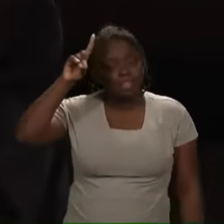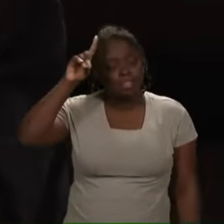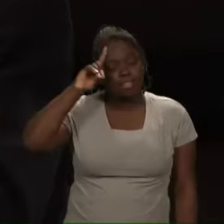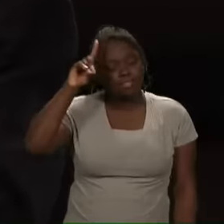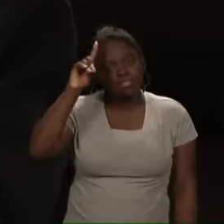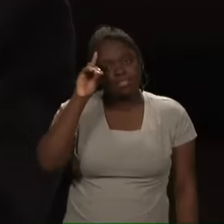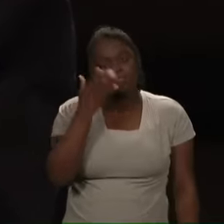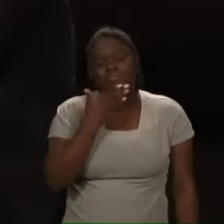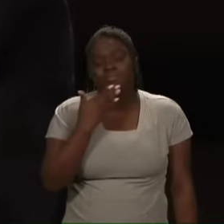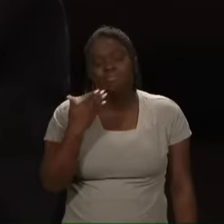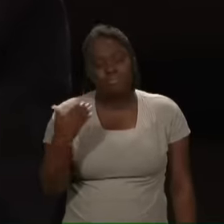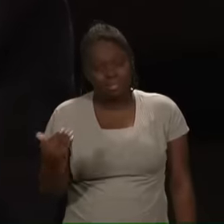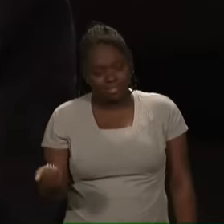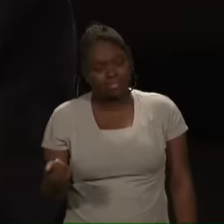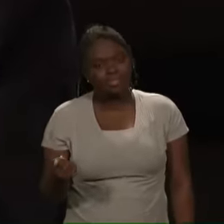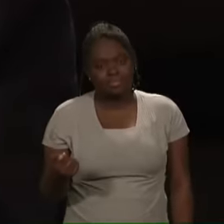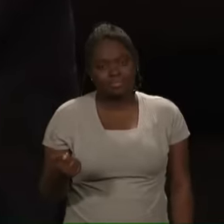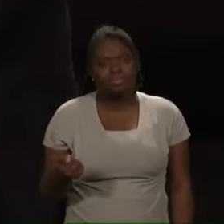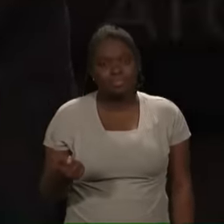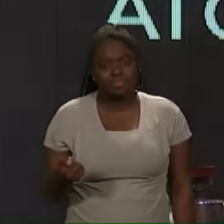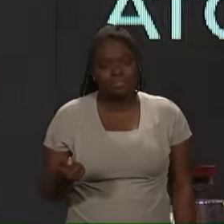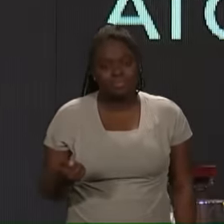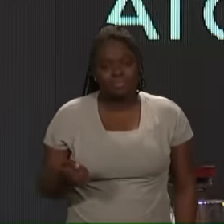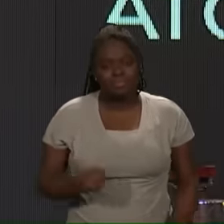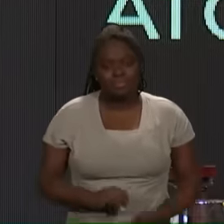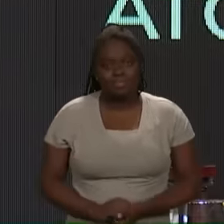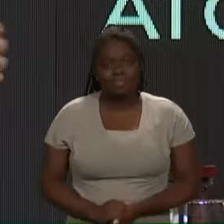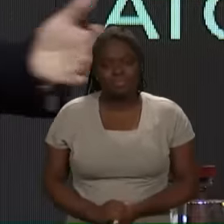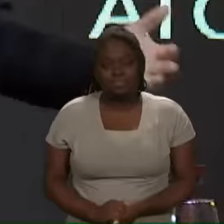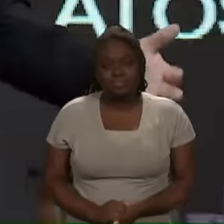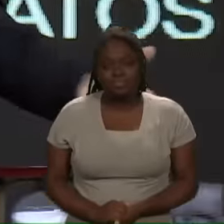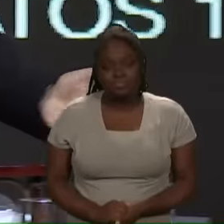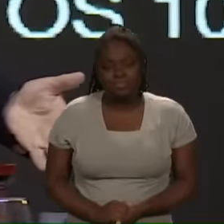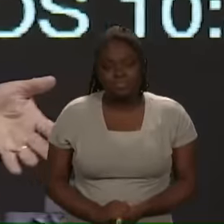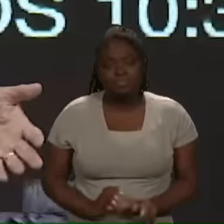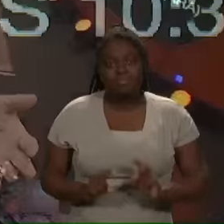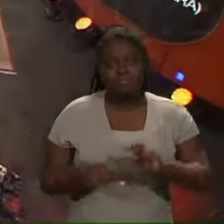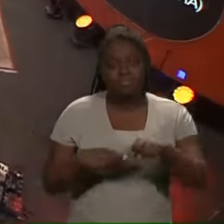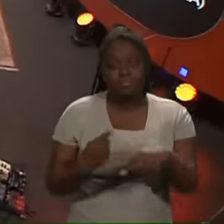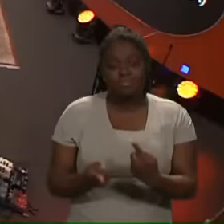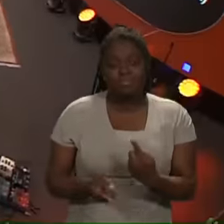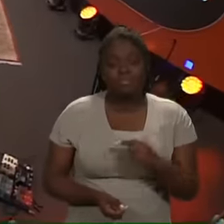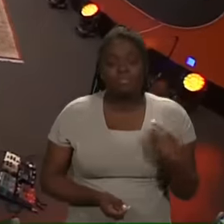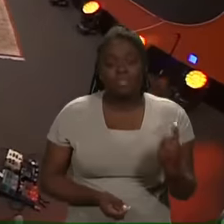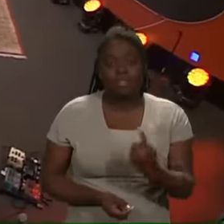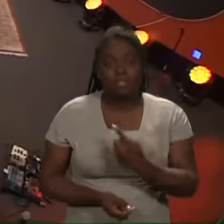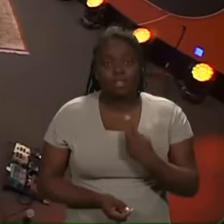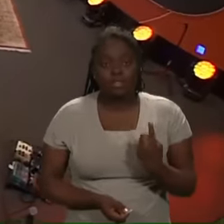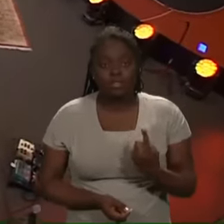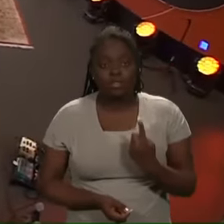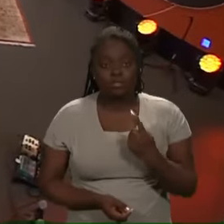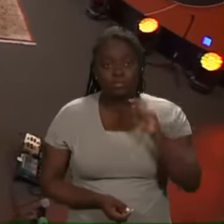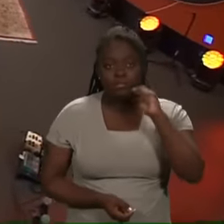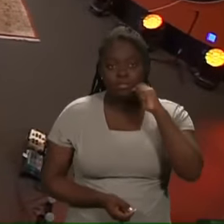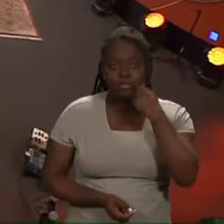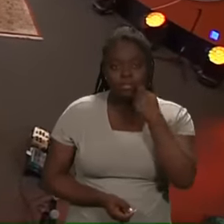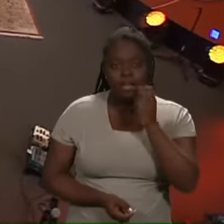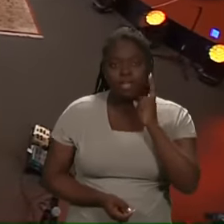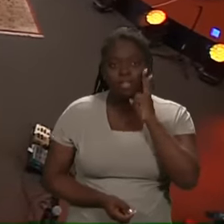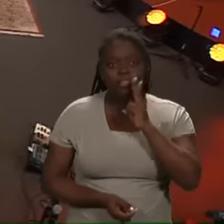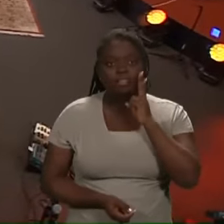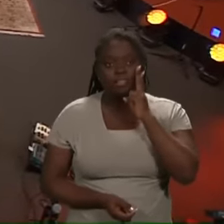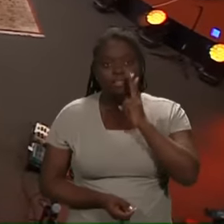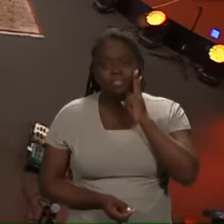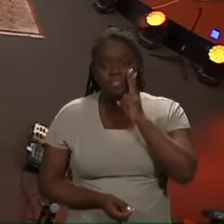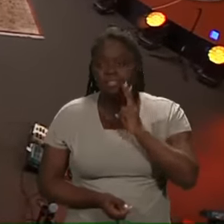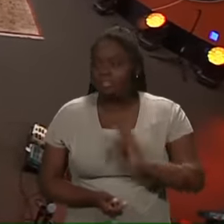o melhor dia da nossa vida. Daqui a alguns minutos nós vamos comer do pão, beber do cálice. Por que